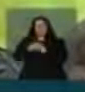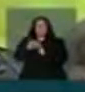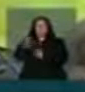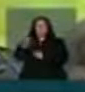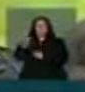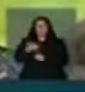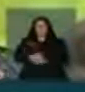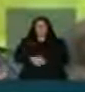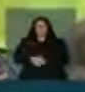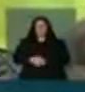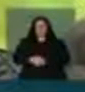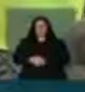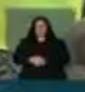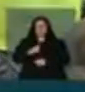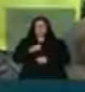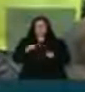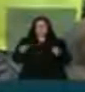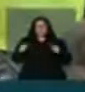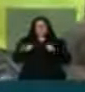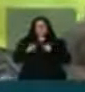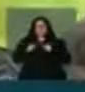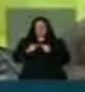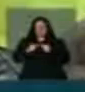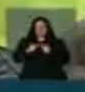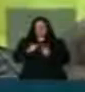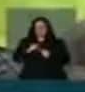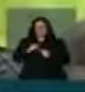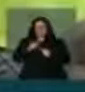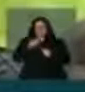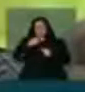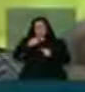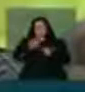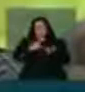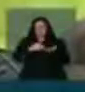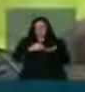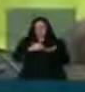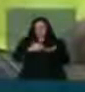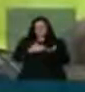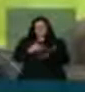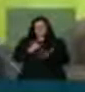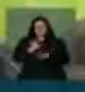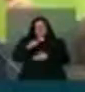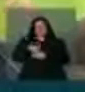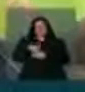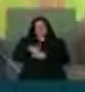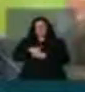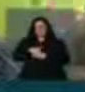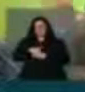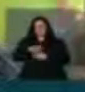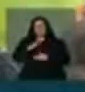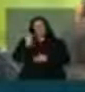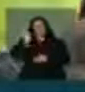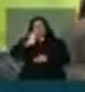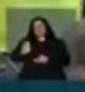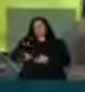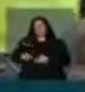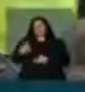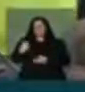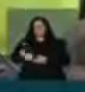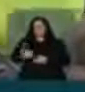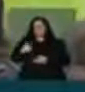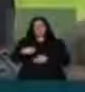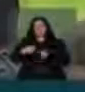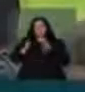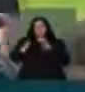a unificação do calendário eleitoral. O Brasil precisa se concentrar na gestão pública e perder essa compulsão